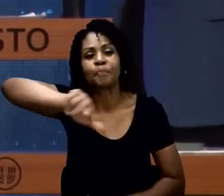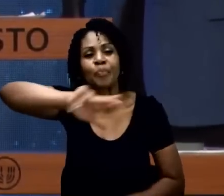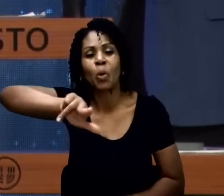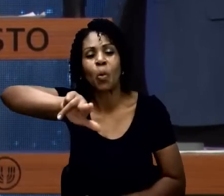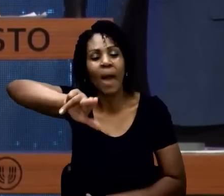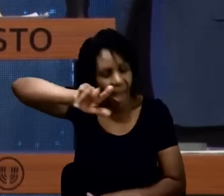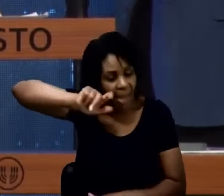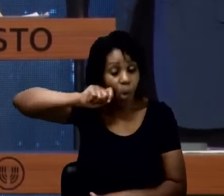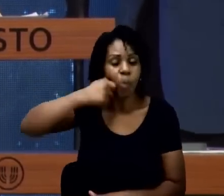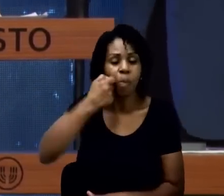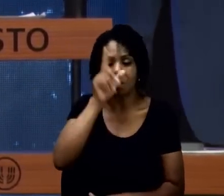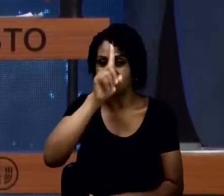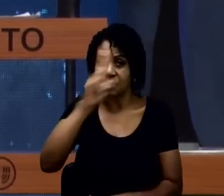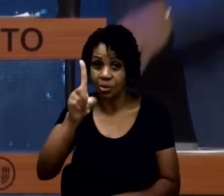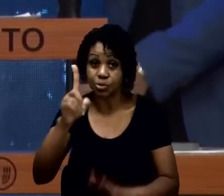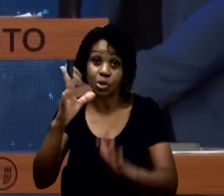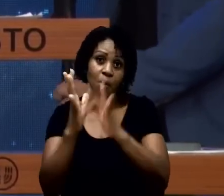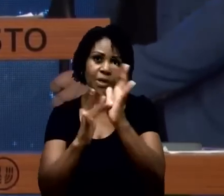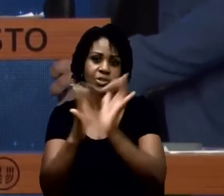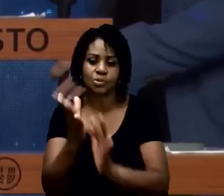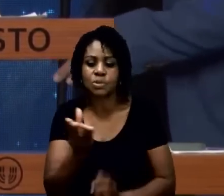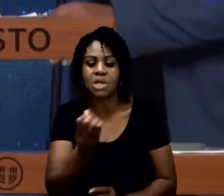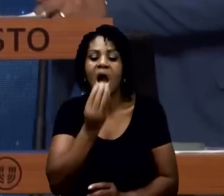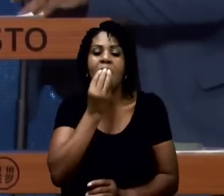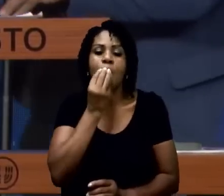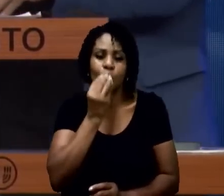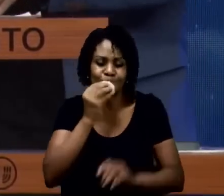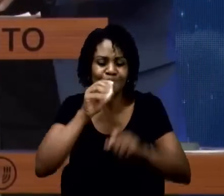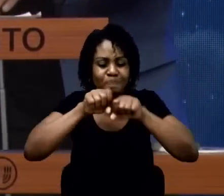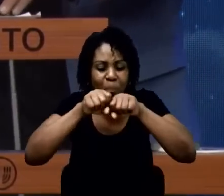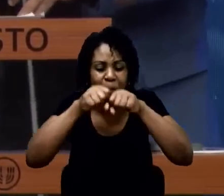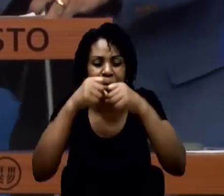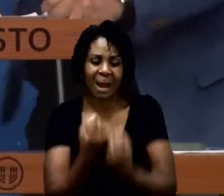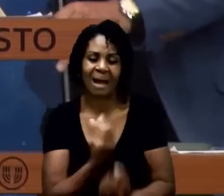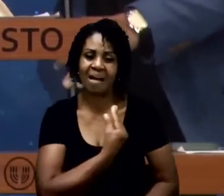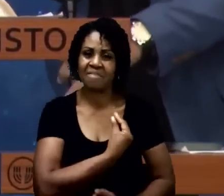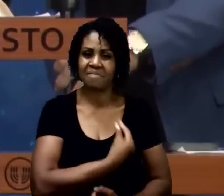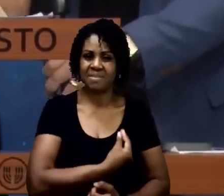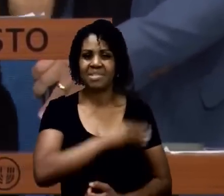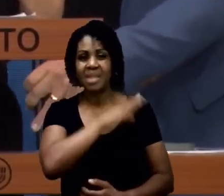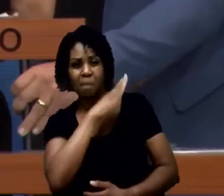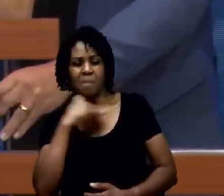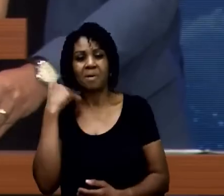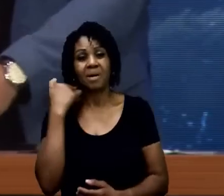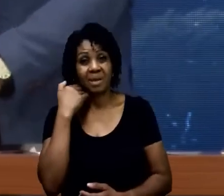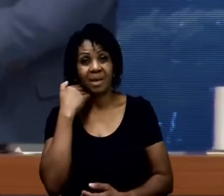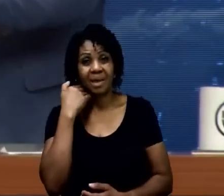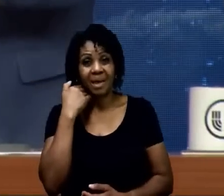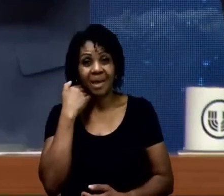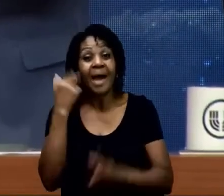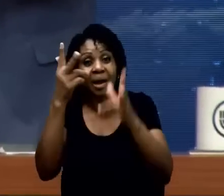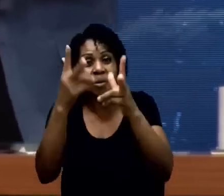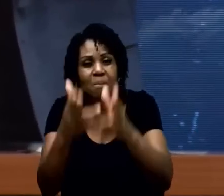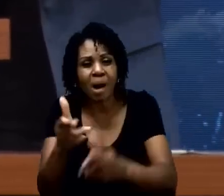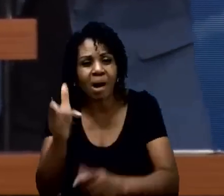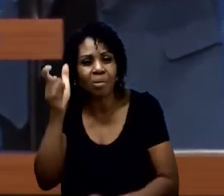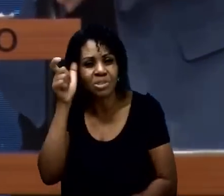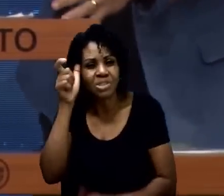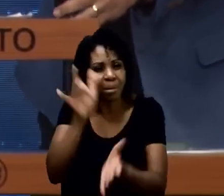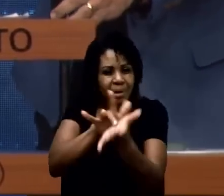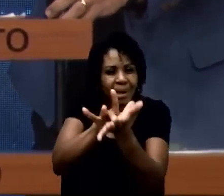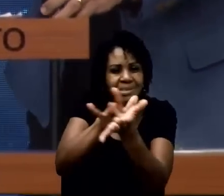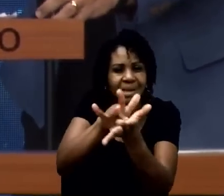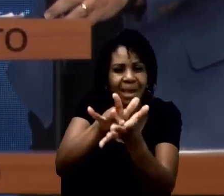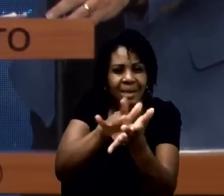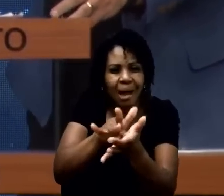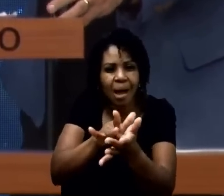pedra. Jesus ia morder e ele ia quebrar os dentes. É isso. Ele quer te oferecer algo com aparência de bom, mas você vai quebrar